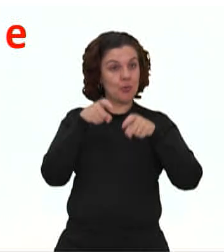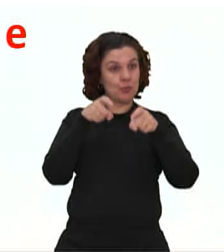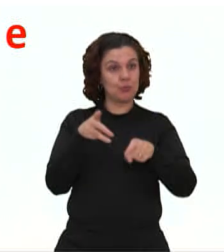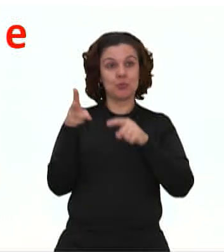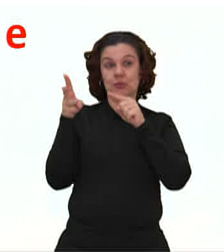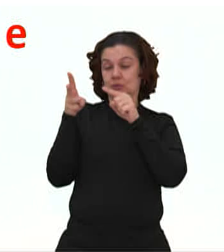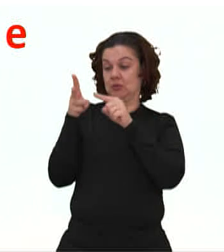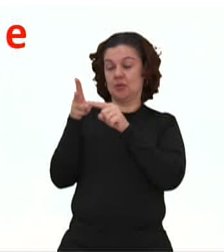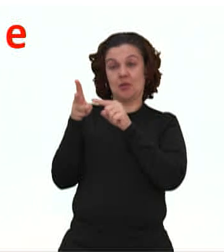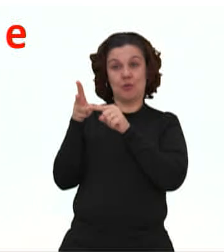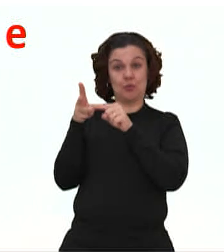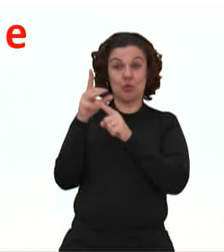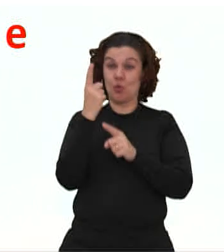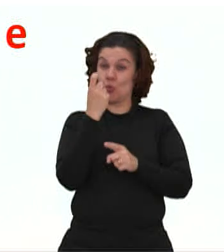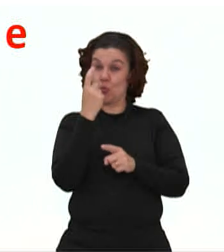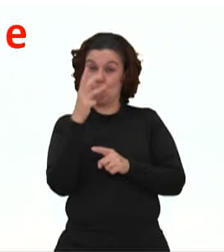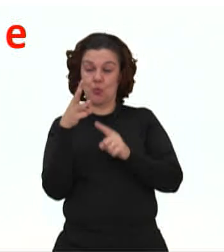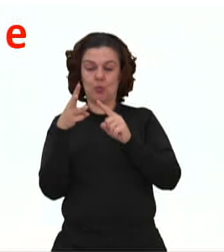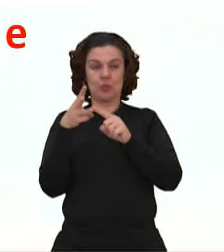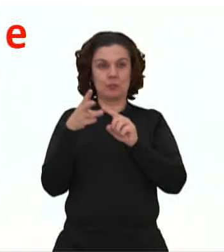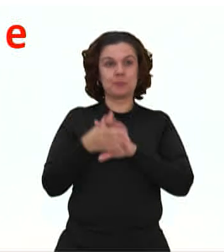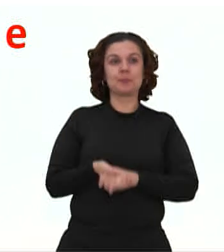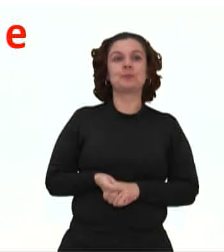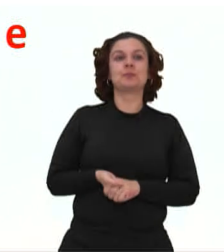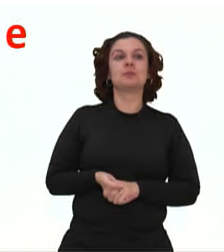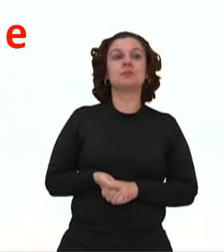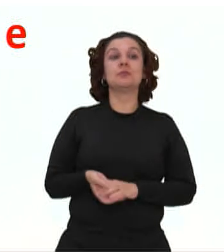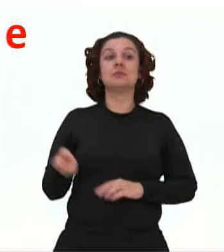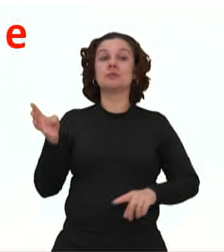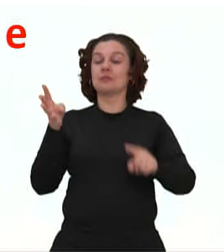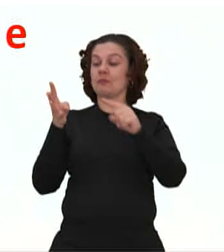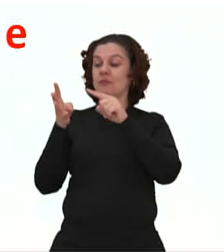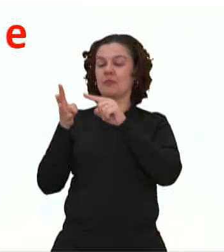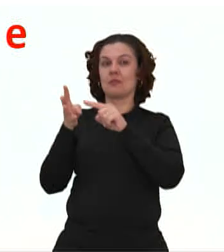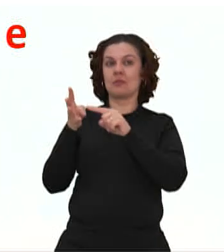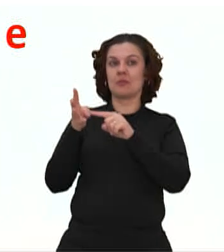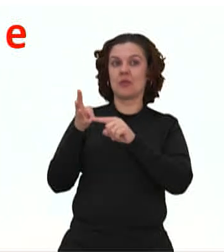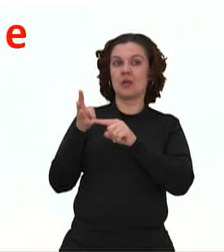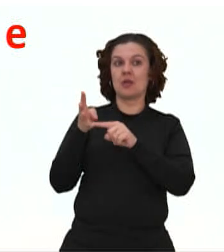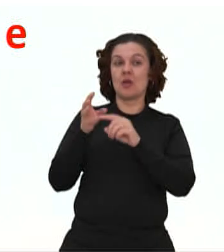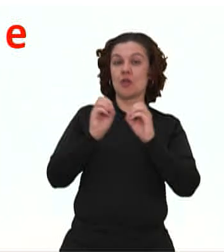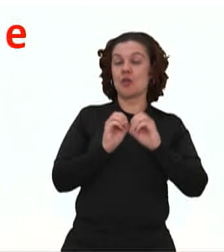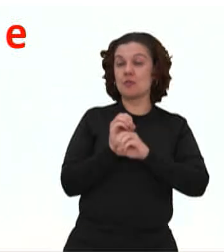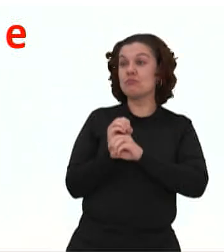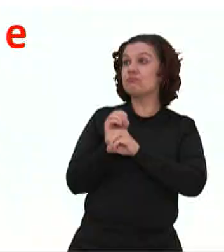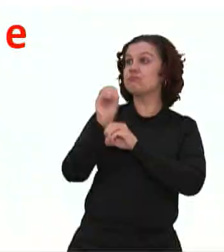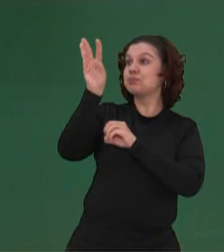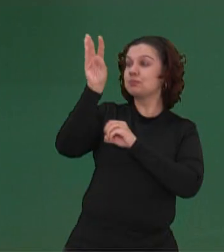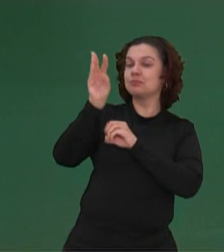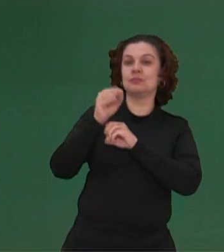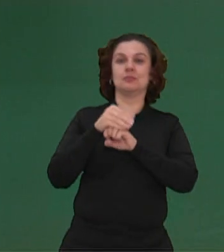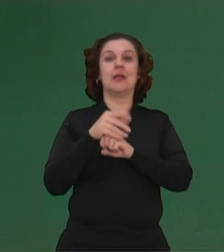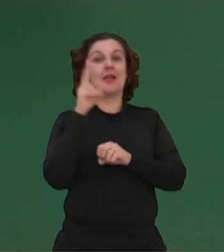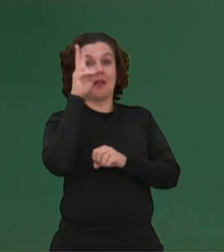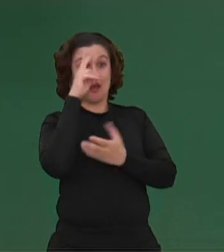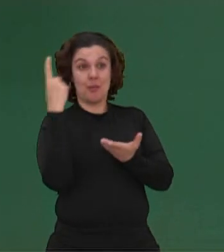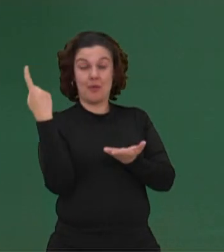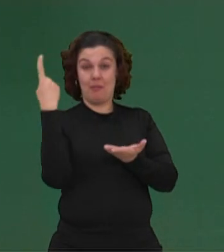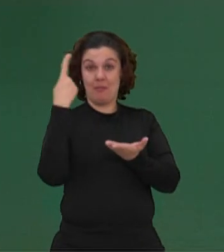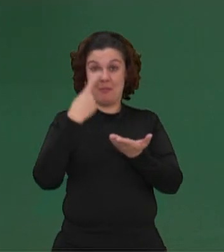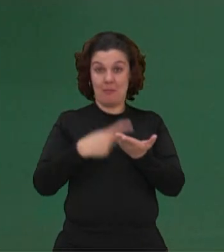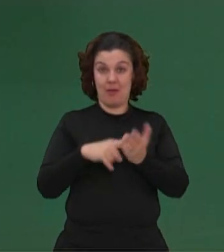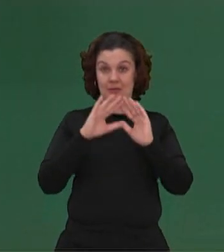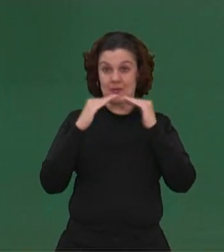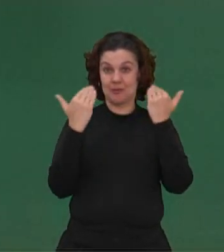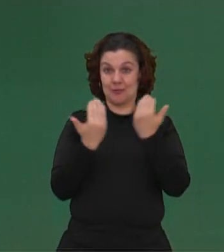produção de um gênero agrícola tropical. E ainda exportação. Lembre-se do Pacto